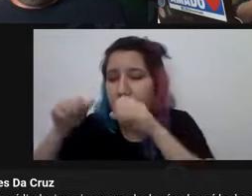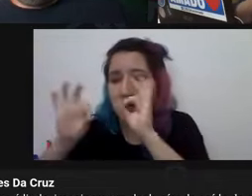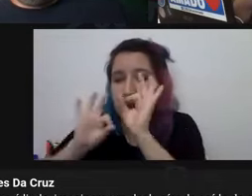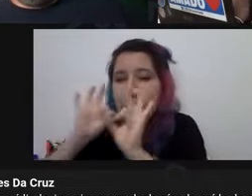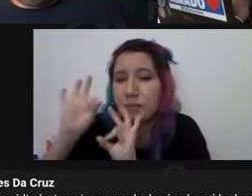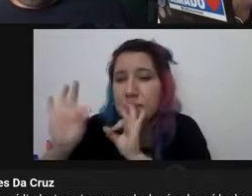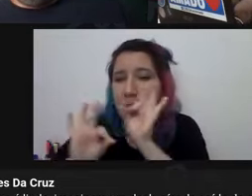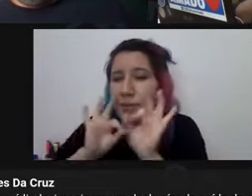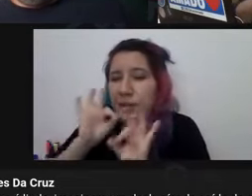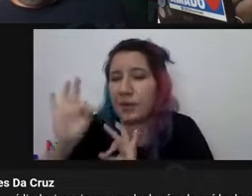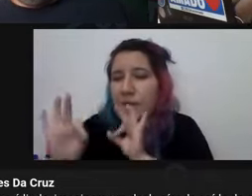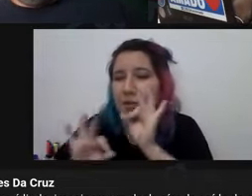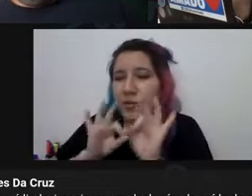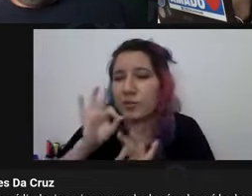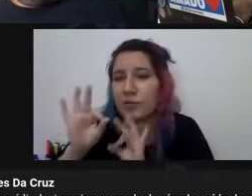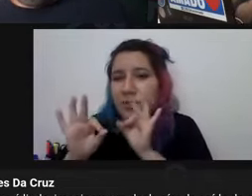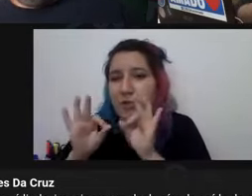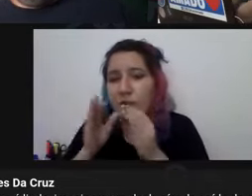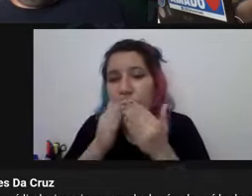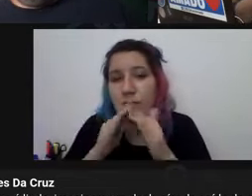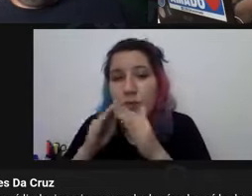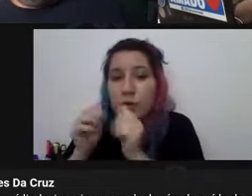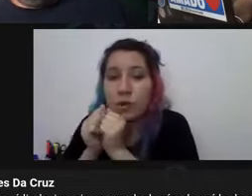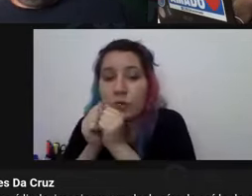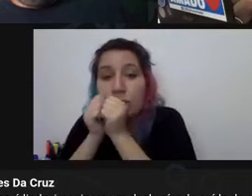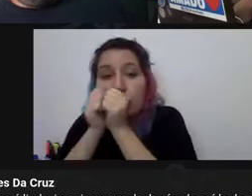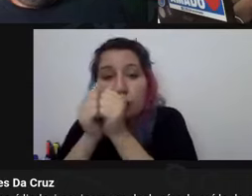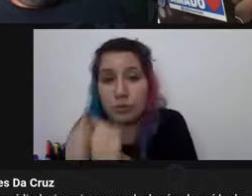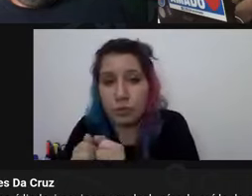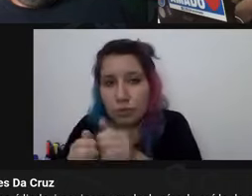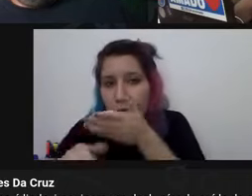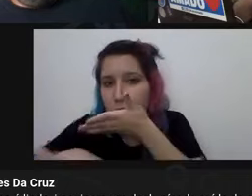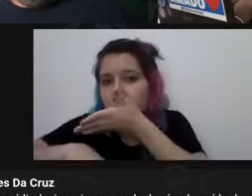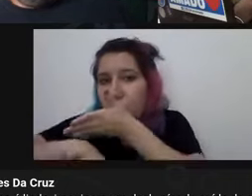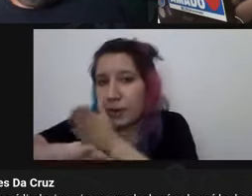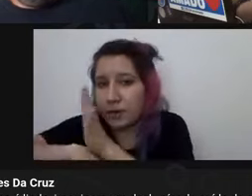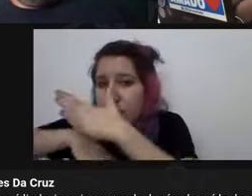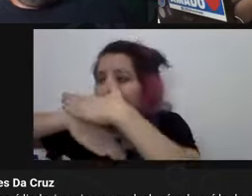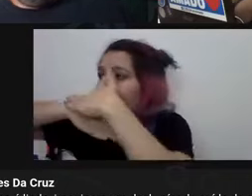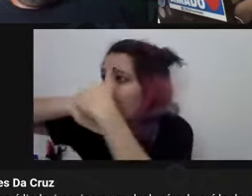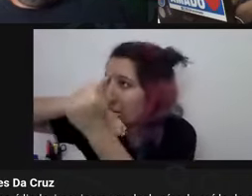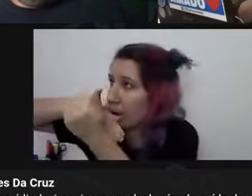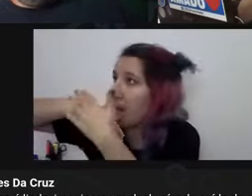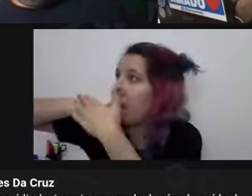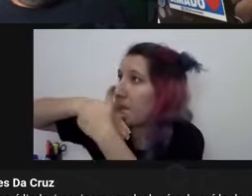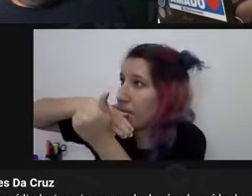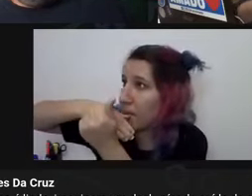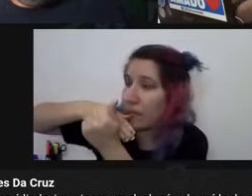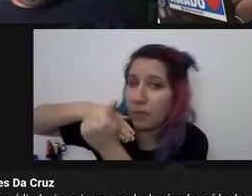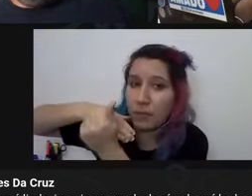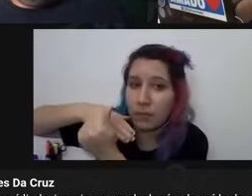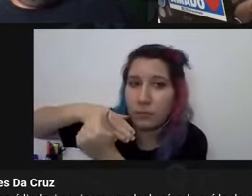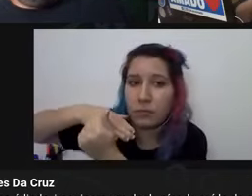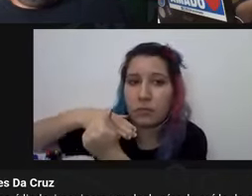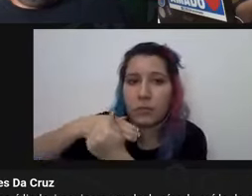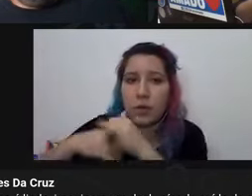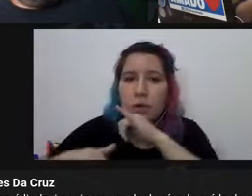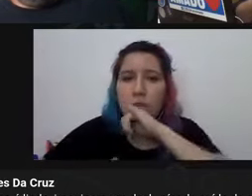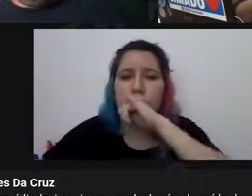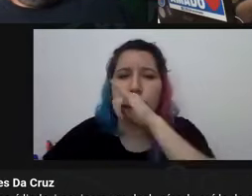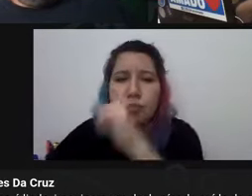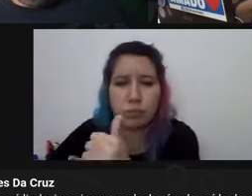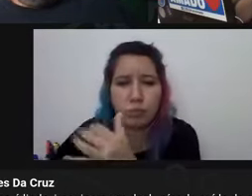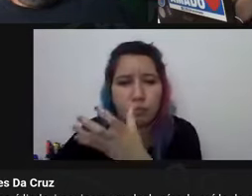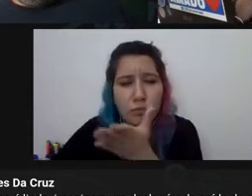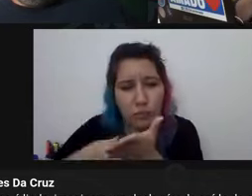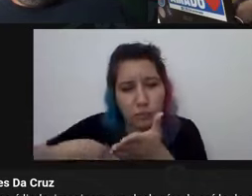planejado, tem que envolver a comunidade nos espaços, é assim que a gente vai fazer. Bom, tem muitos comentários chegando, estou gostando de